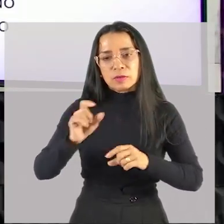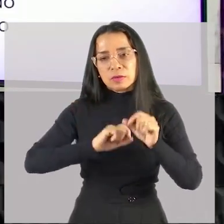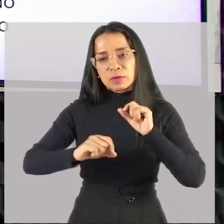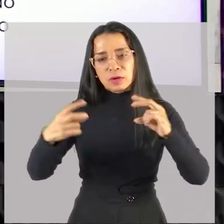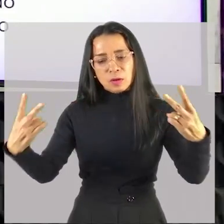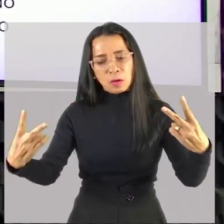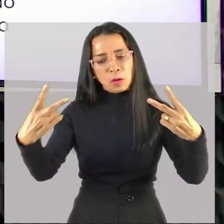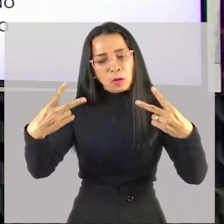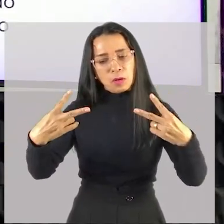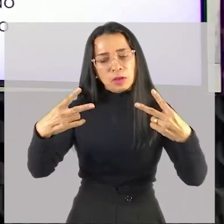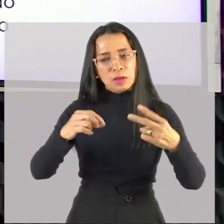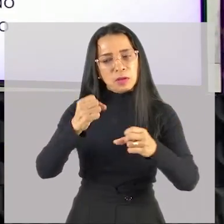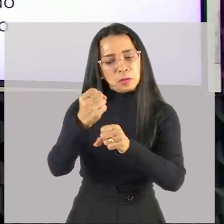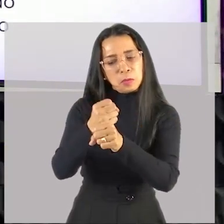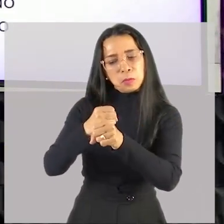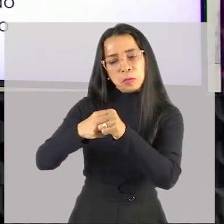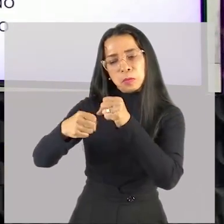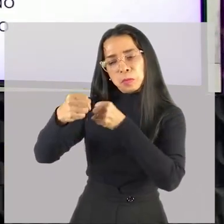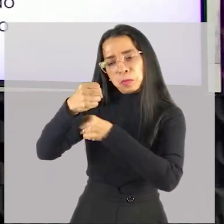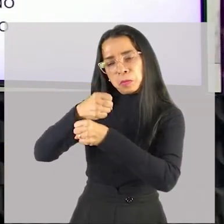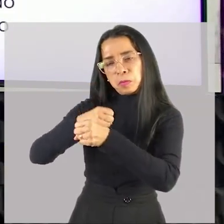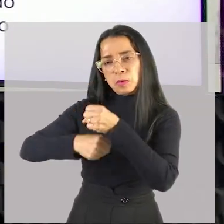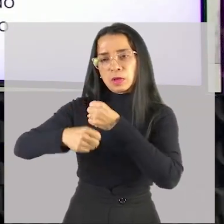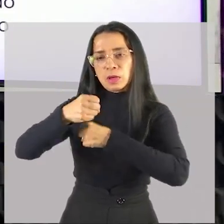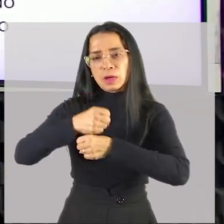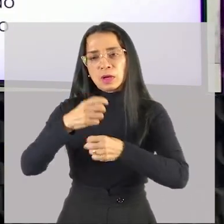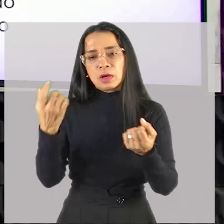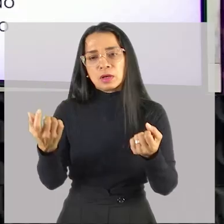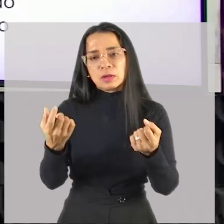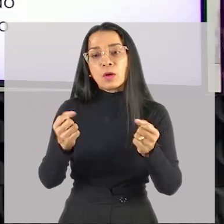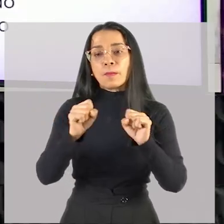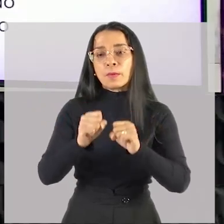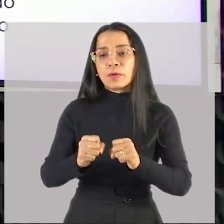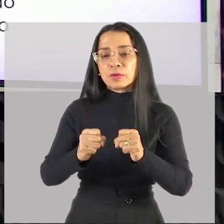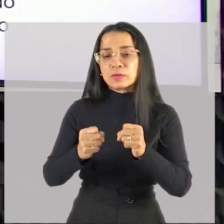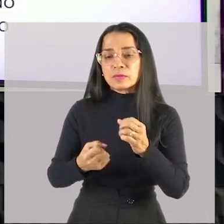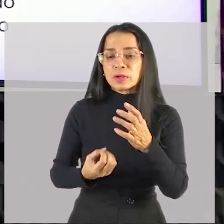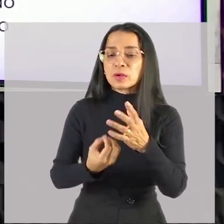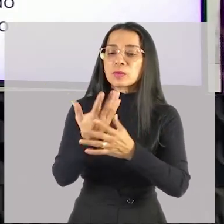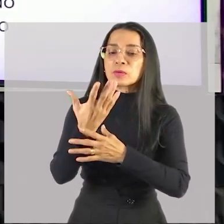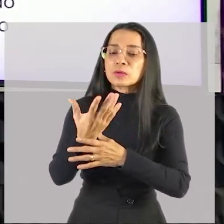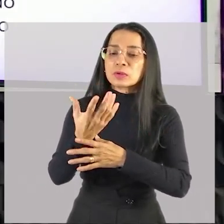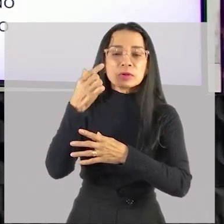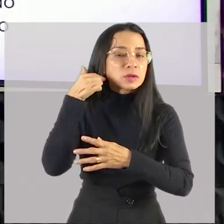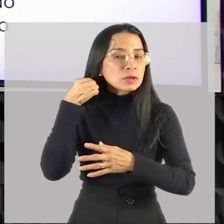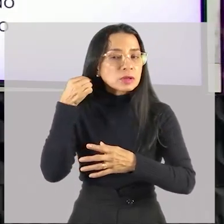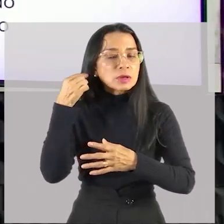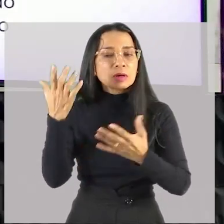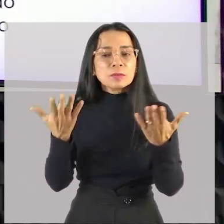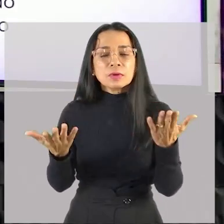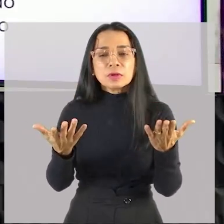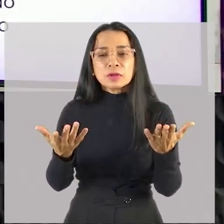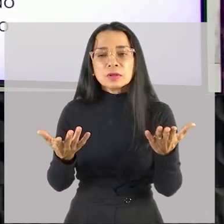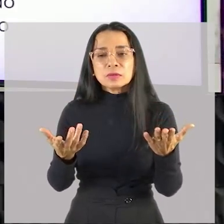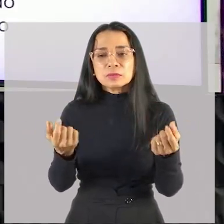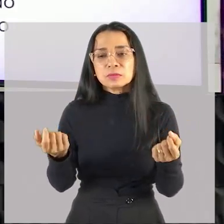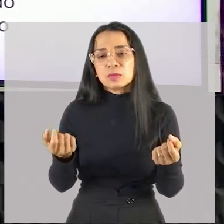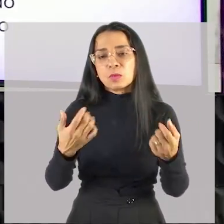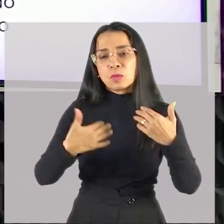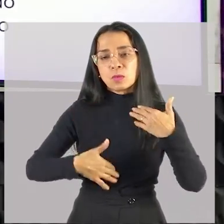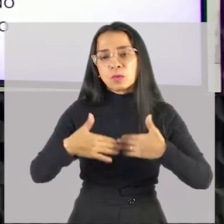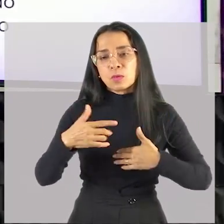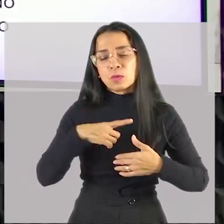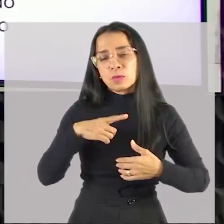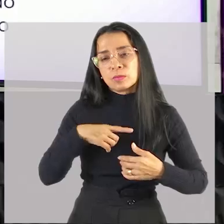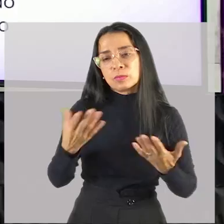crescer cabelo. O corpo existe porque foi feito. Por isso tem um buraco no meio. O corpo existe dado que